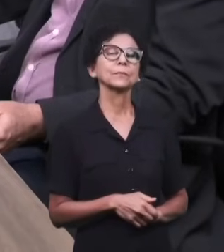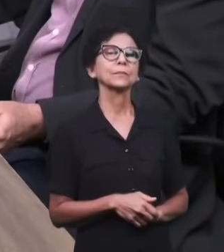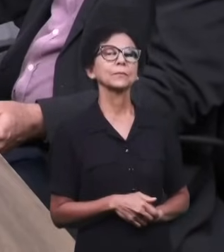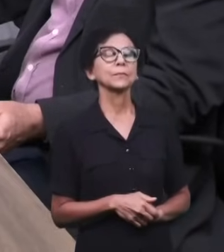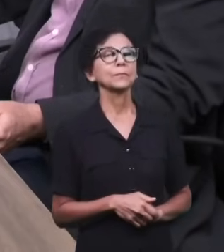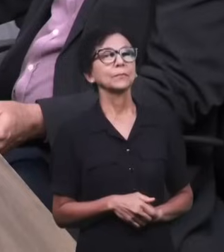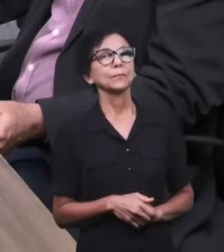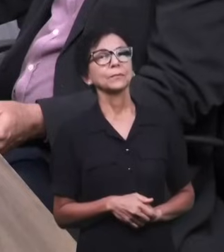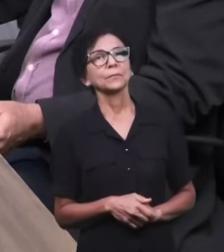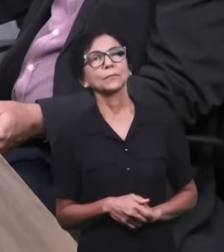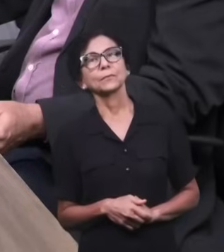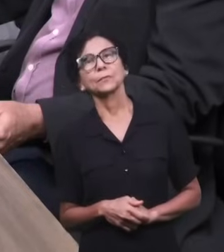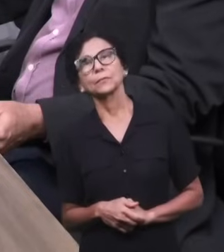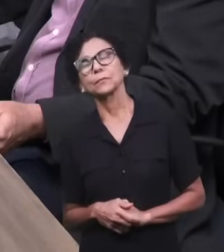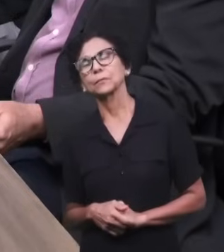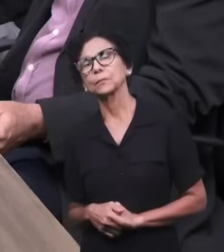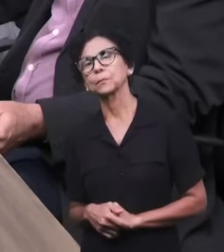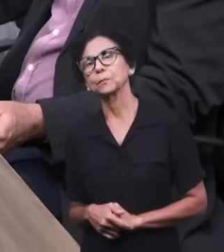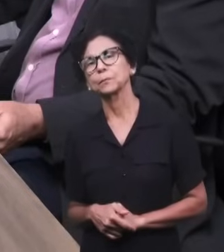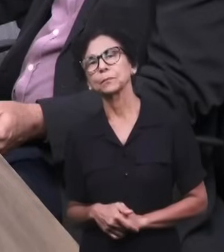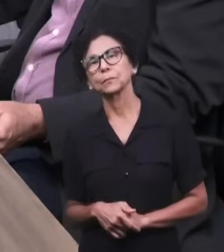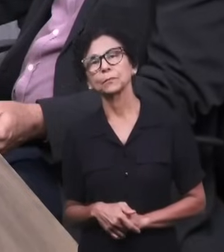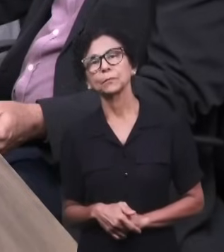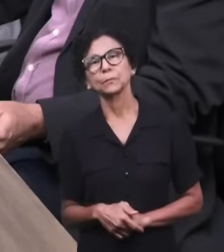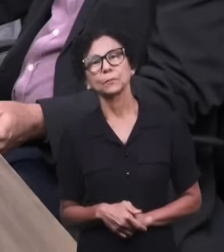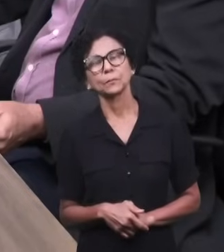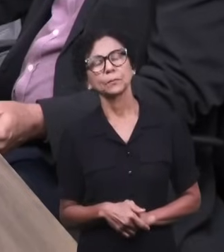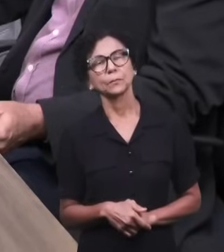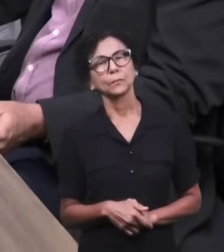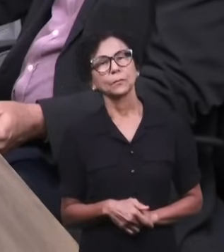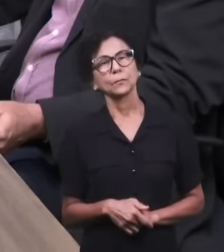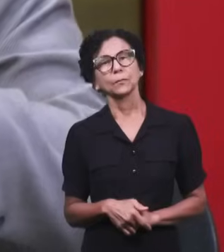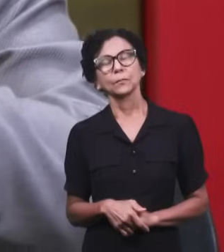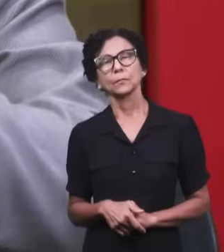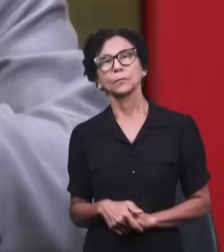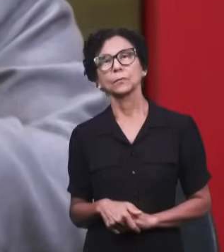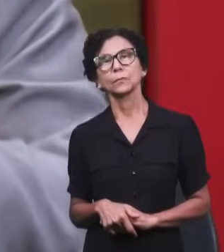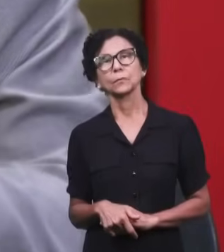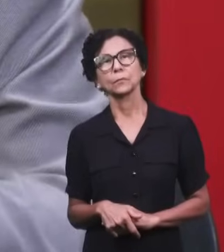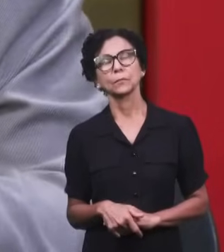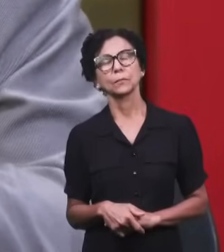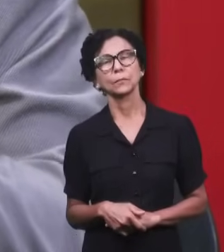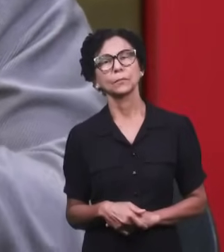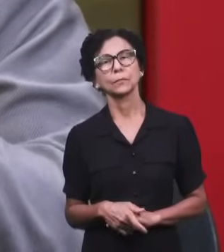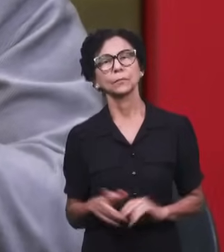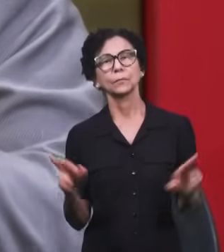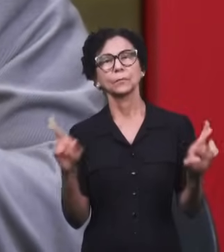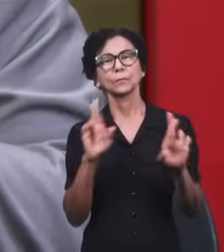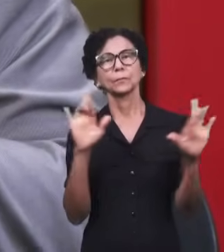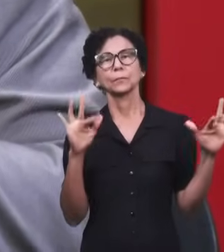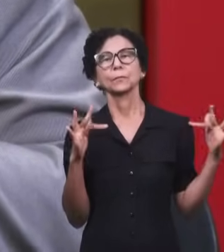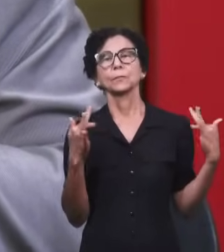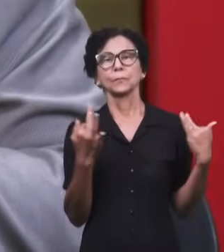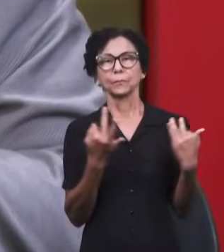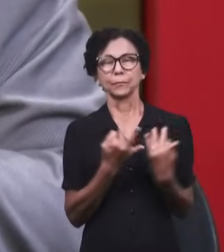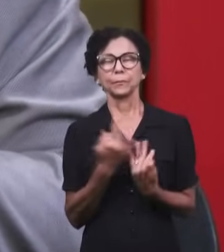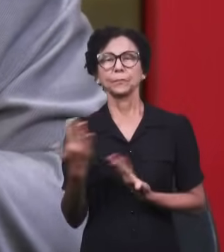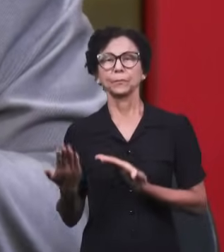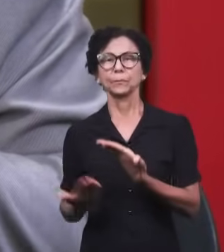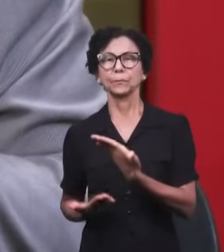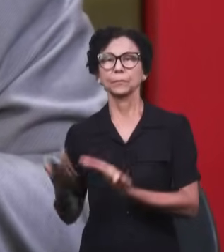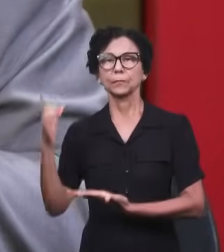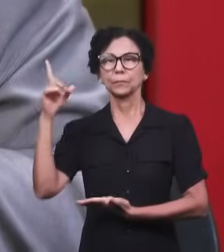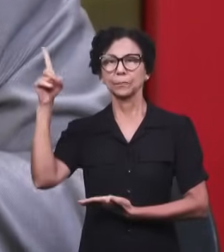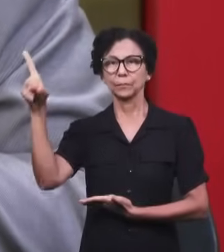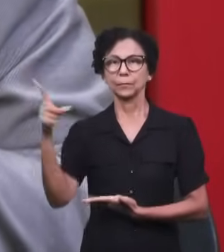principalmente do que não fazer, né, daquilo que o servo, sobretudo no contexto do seu lar, ele precisa